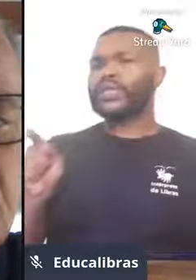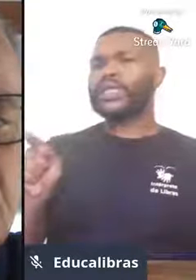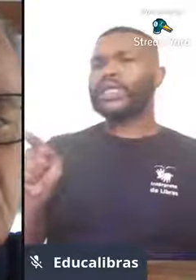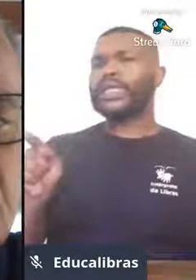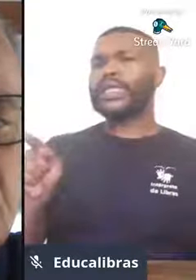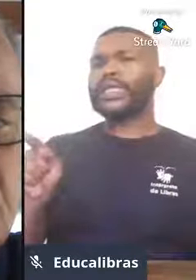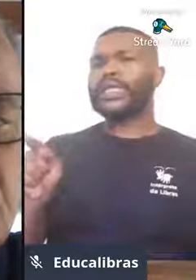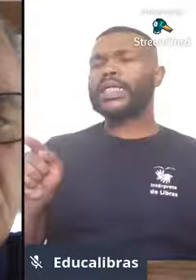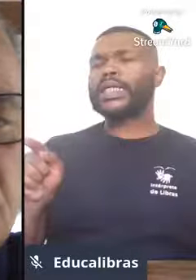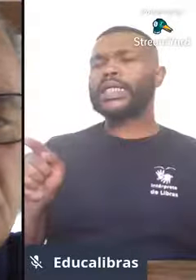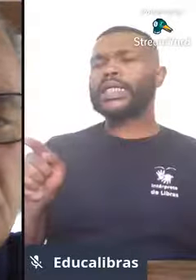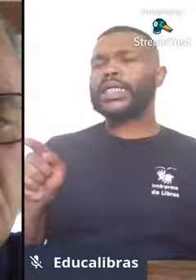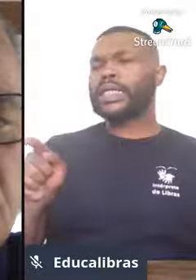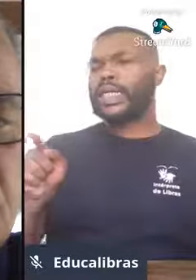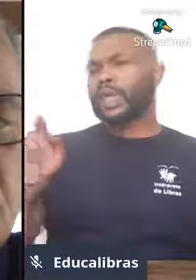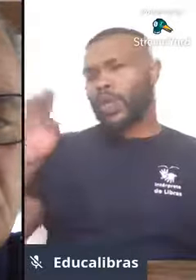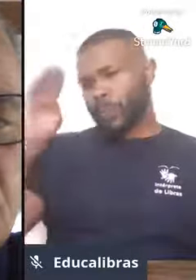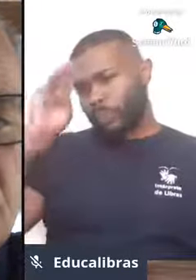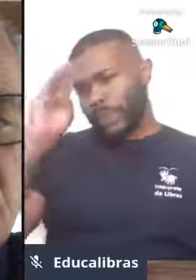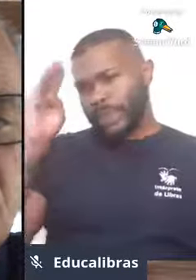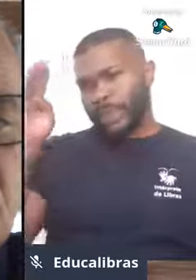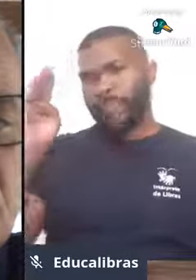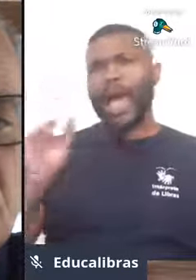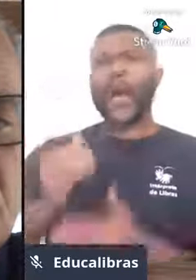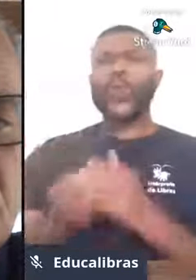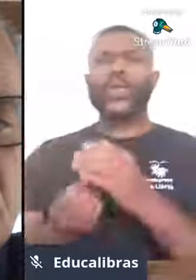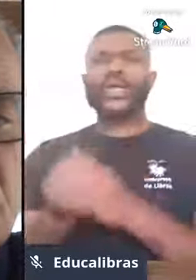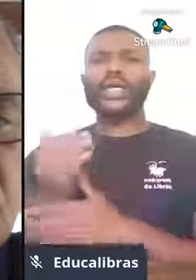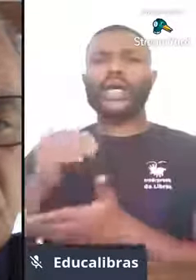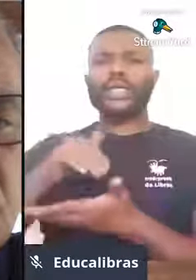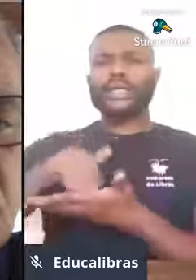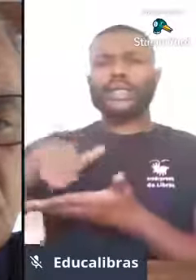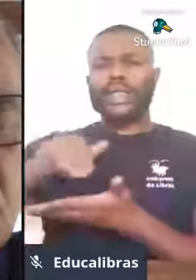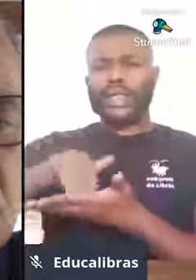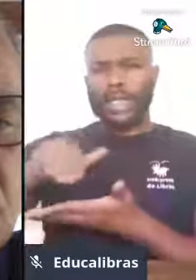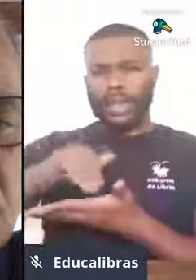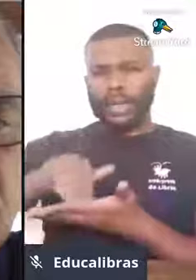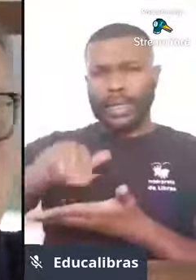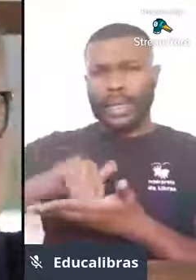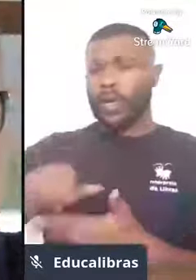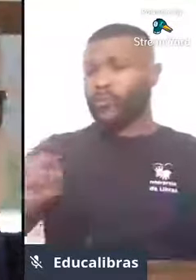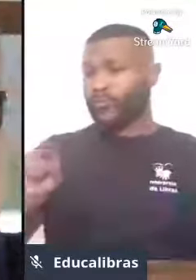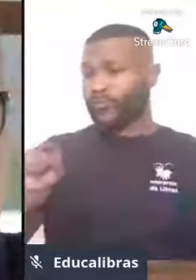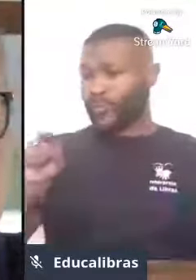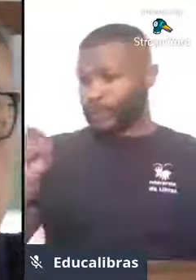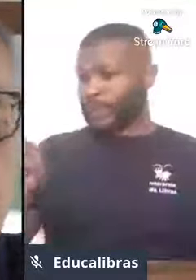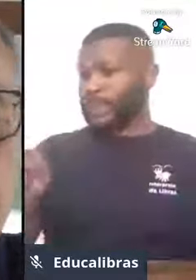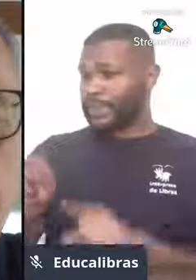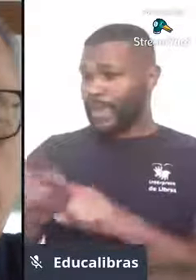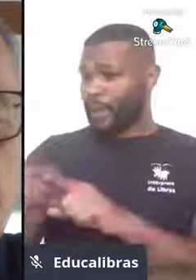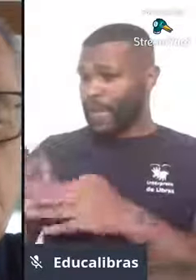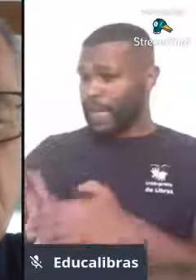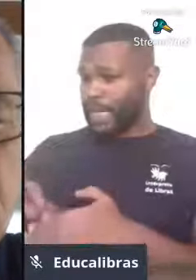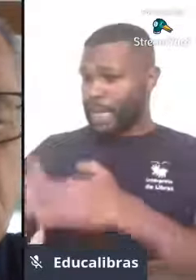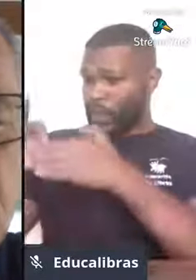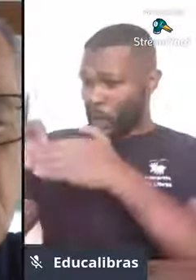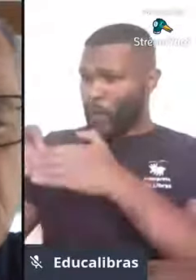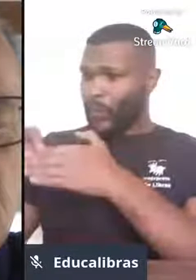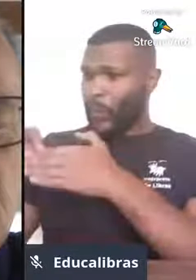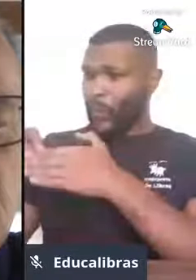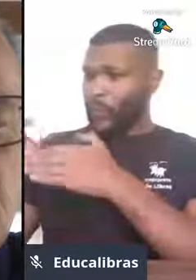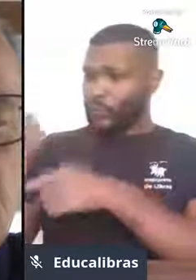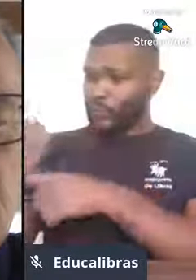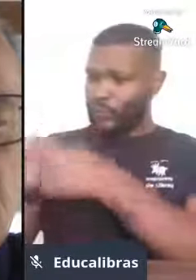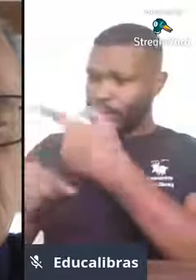chave aí na criação da secretaria. Você foi um indutor desse processo, daí junto com,